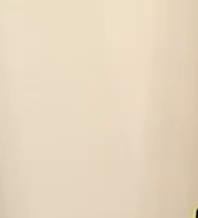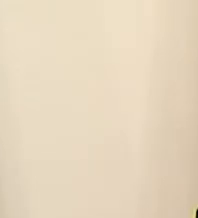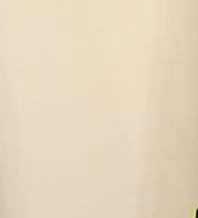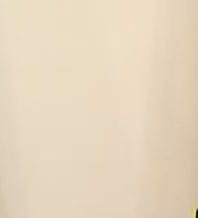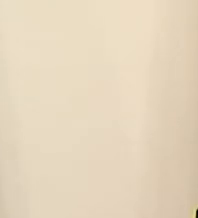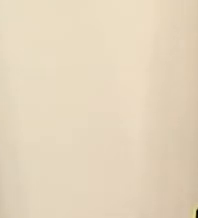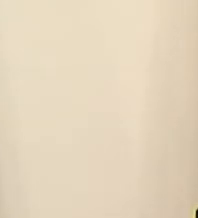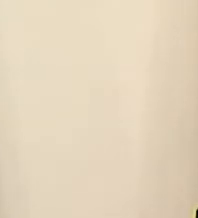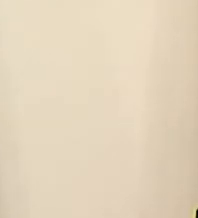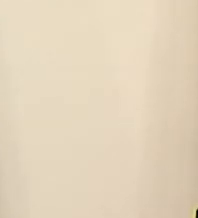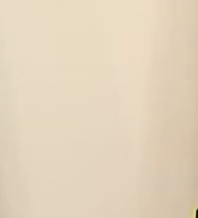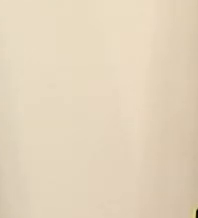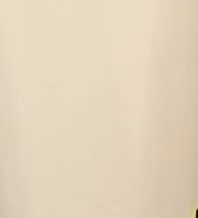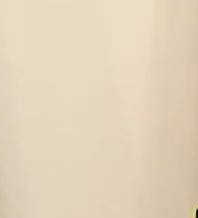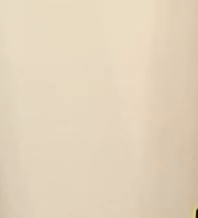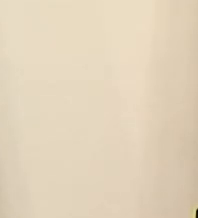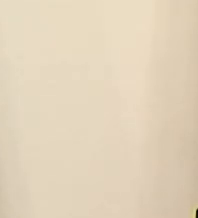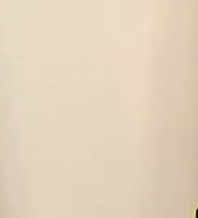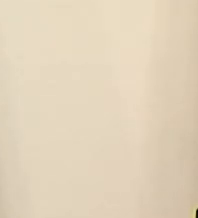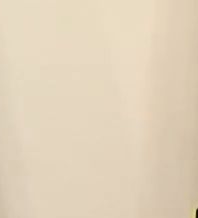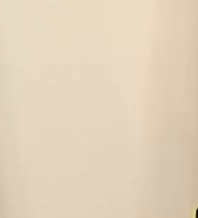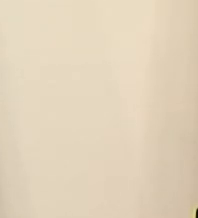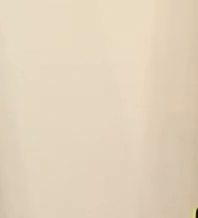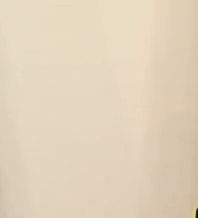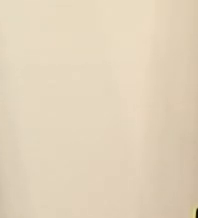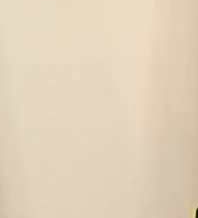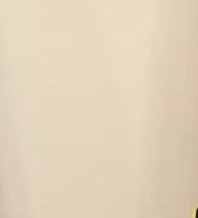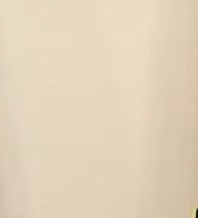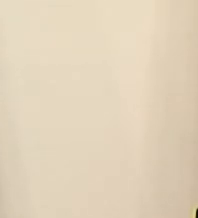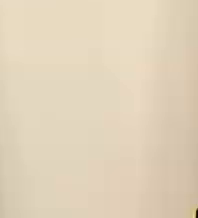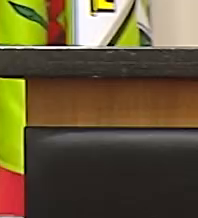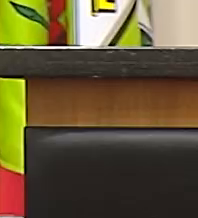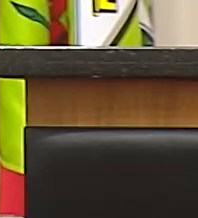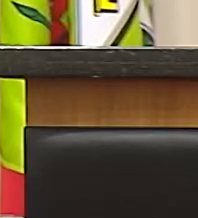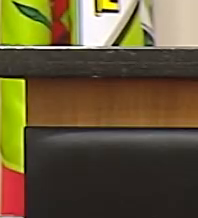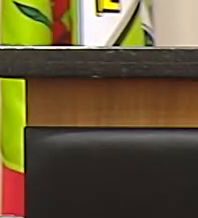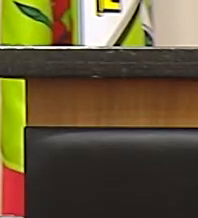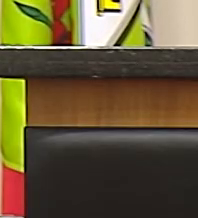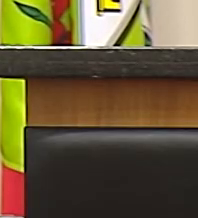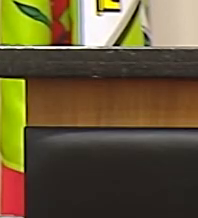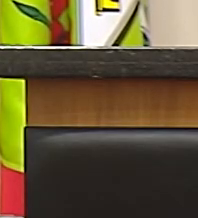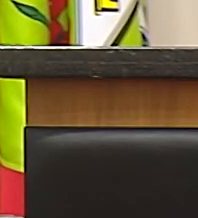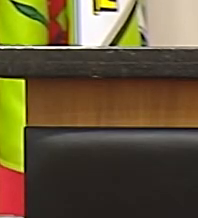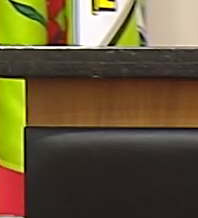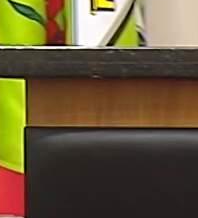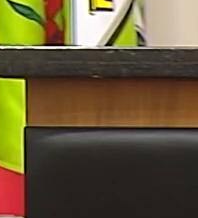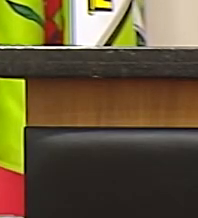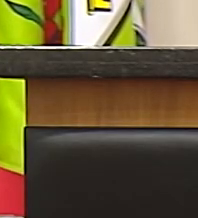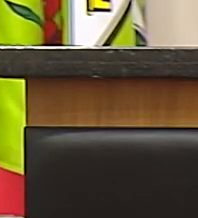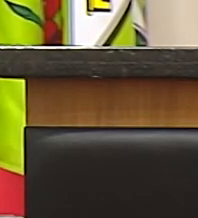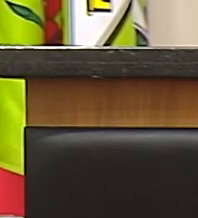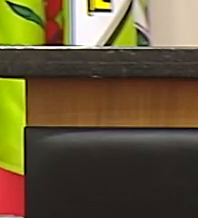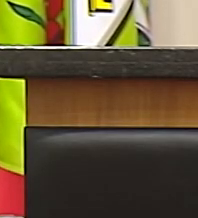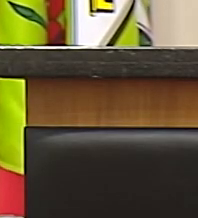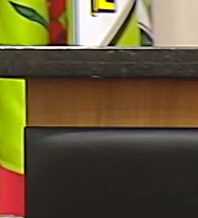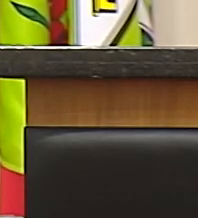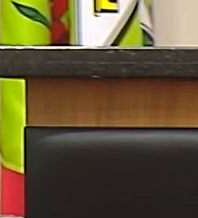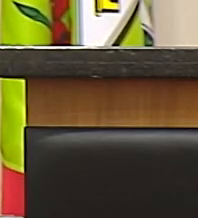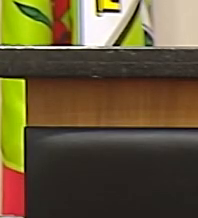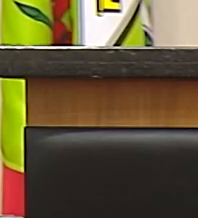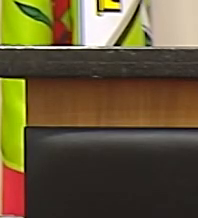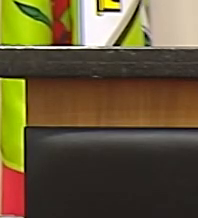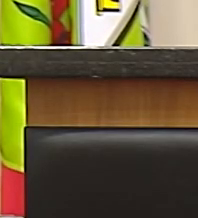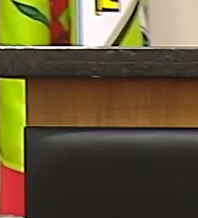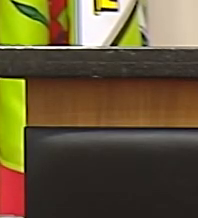PP, informou que estava deixando a posição de líder do governo na Assembleia Legislativa, função que